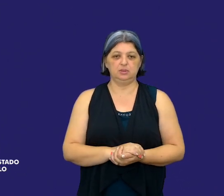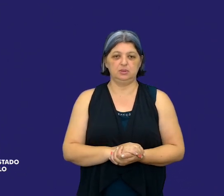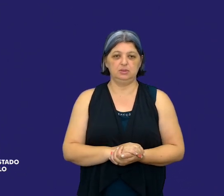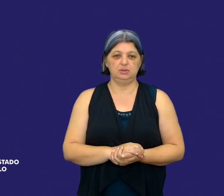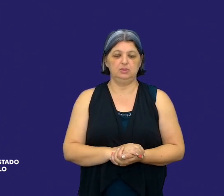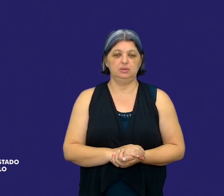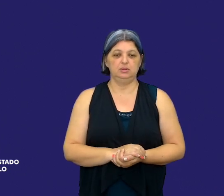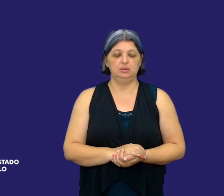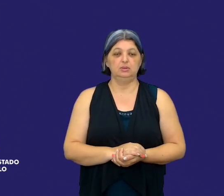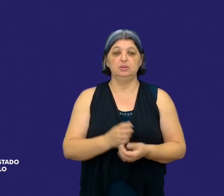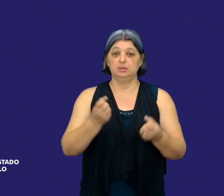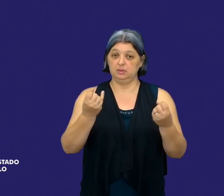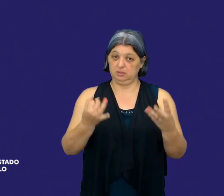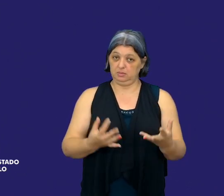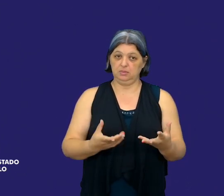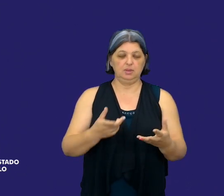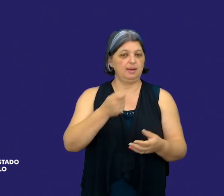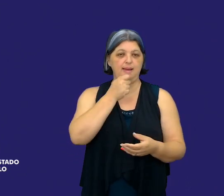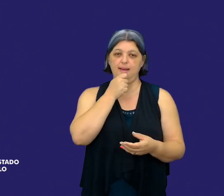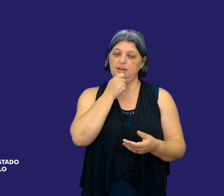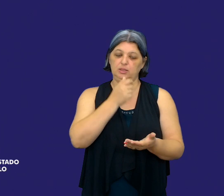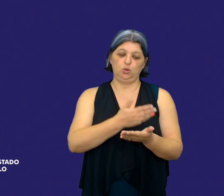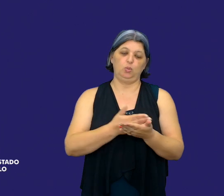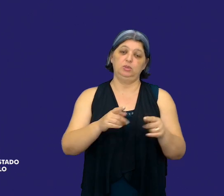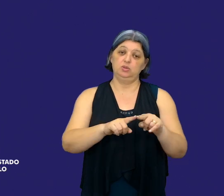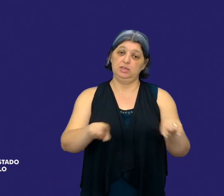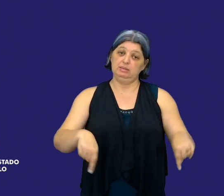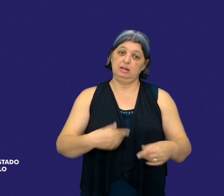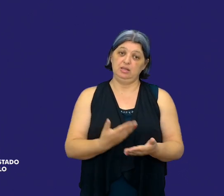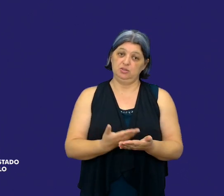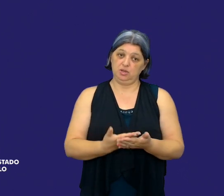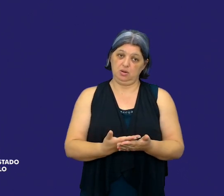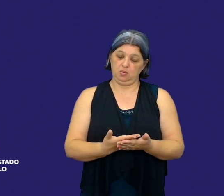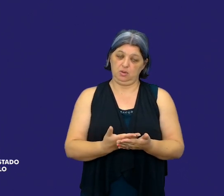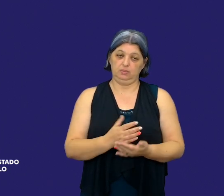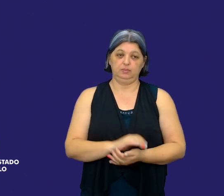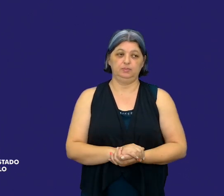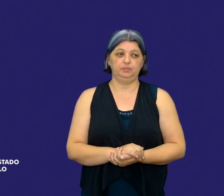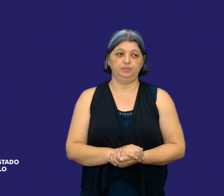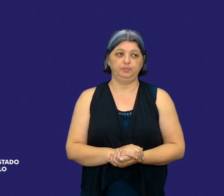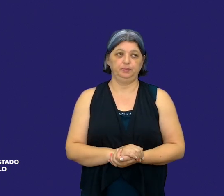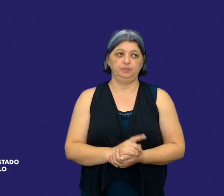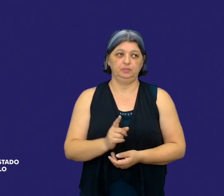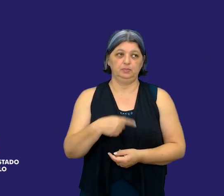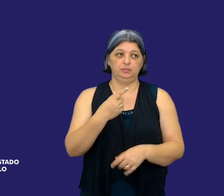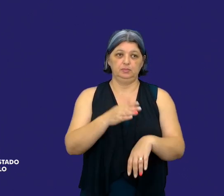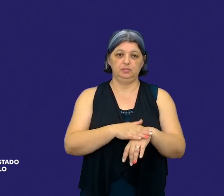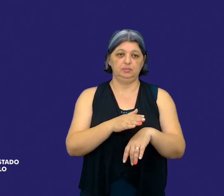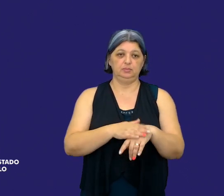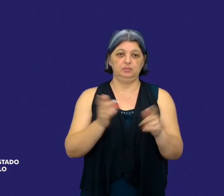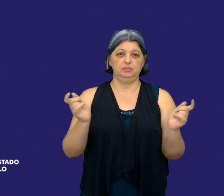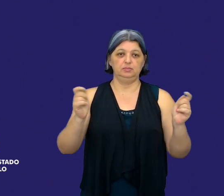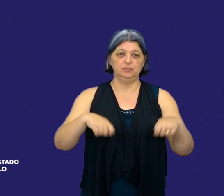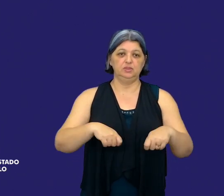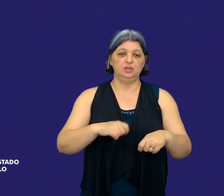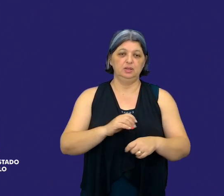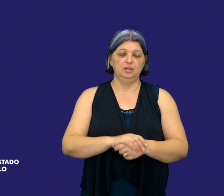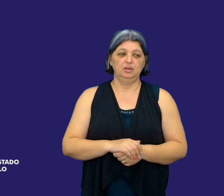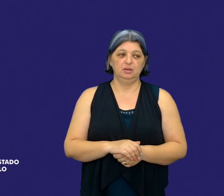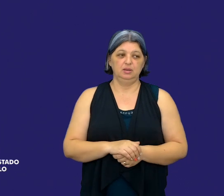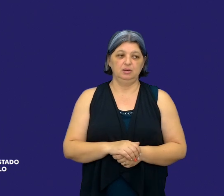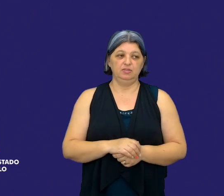Deixa eu explicar, né? Não teve início na sala de aula. E isso não é por acaso. Nós fazemos isso para possibilitar uma